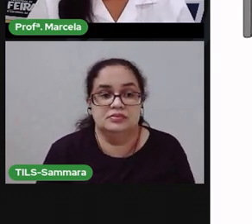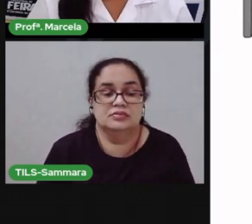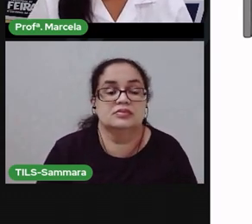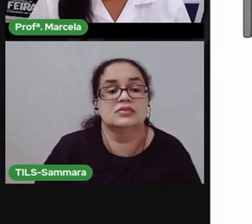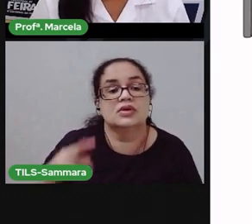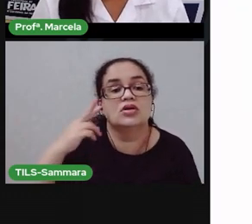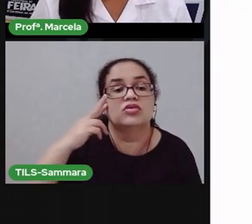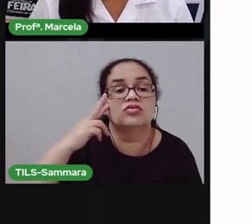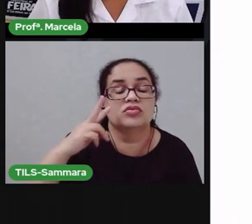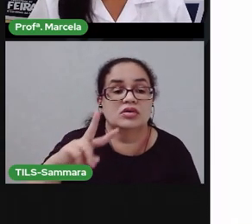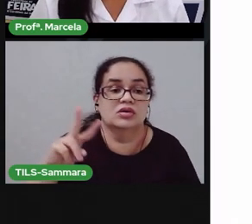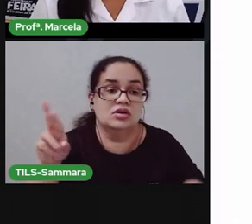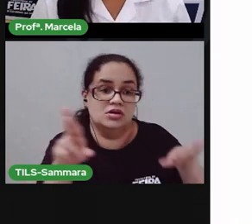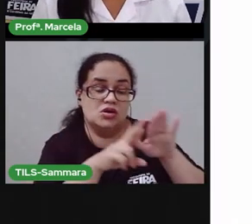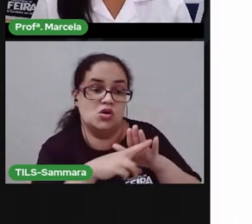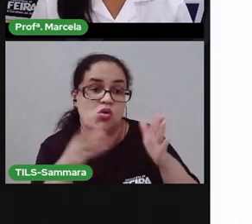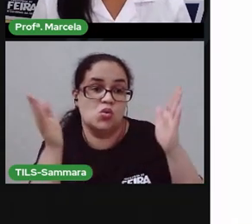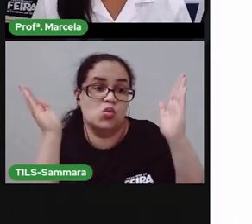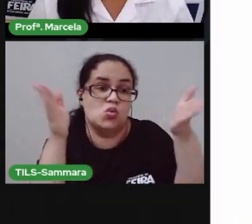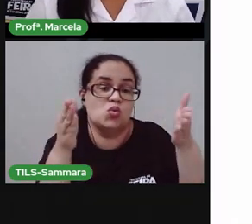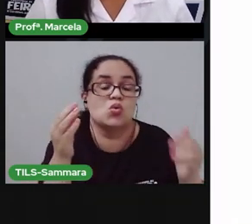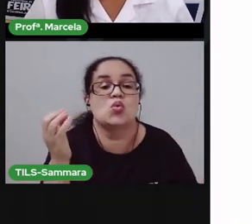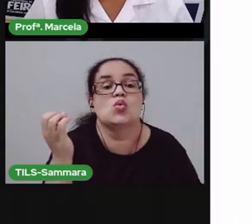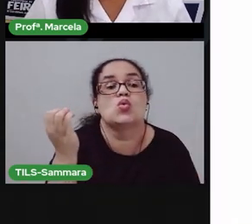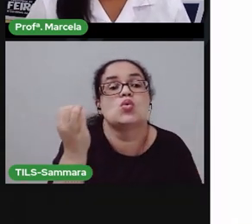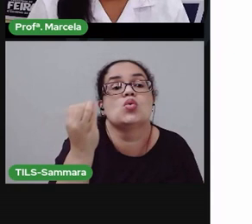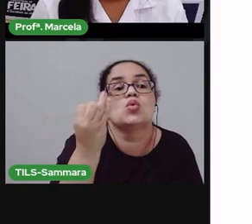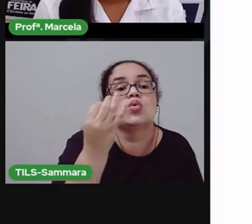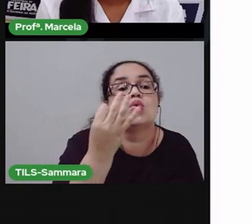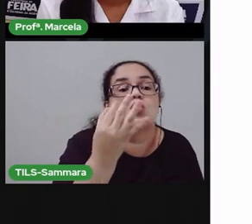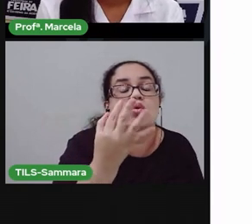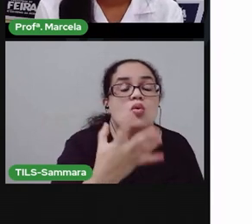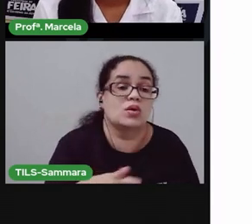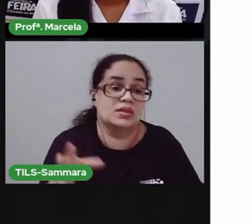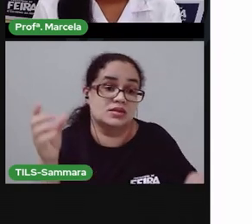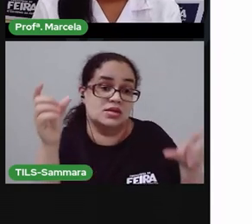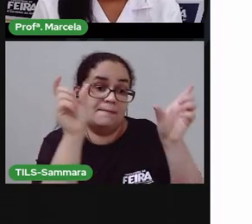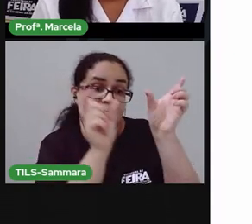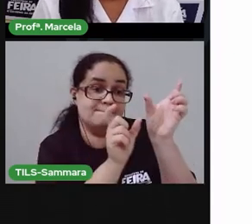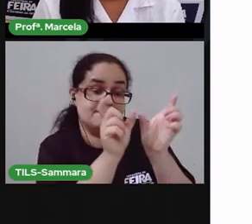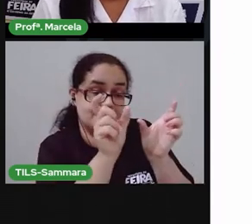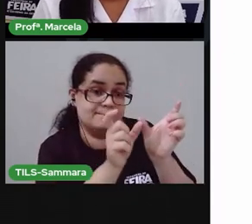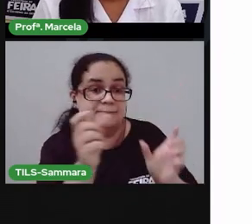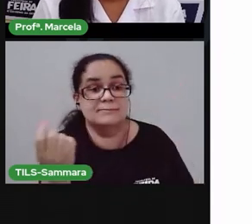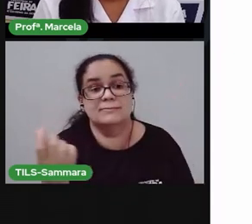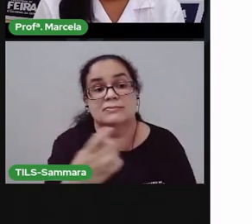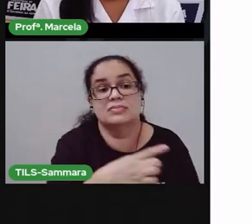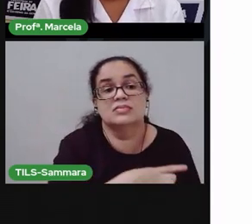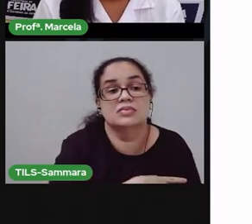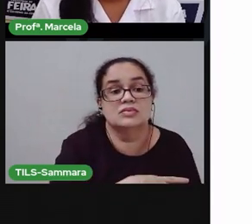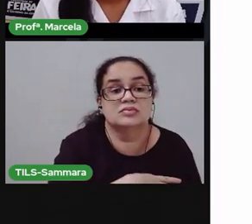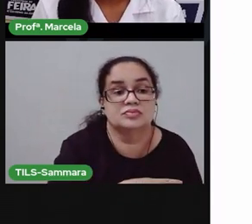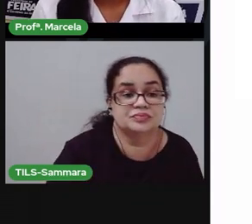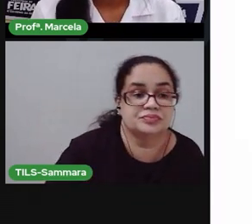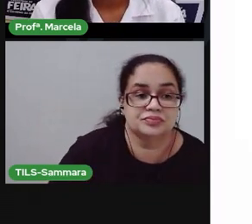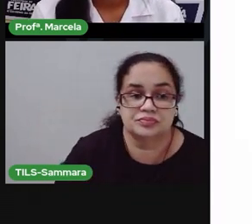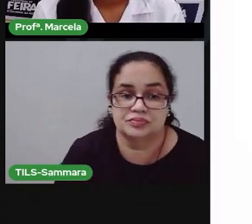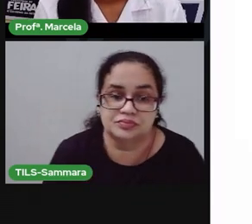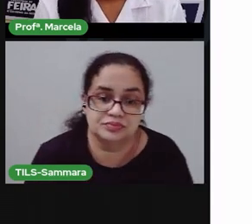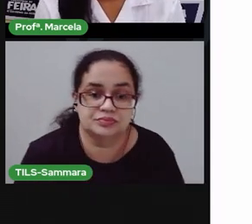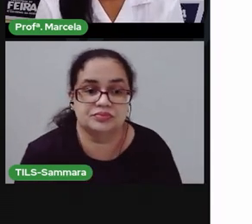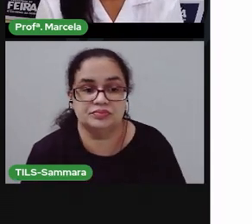Deixa eu mostrar para vocês agora. Vamos contar. Quantas palavras tem nas estrofes?